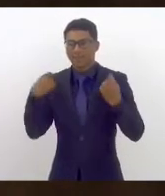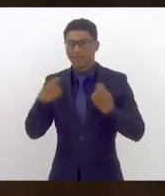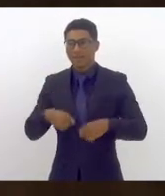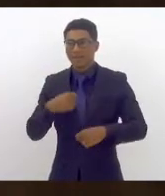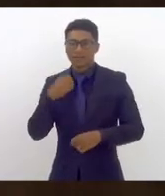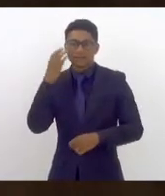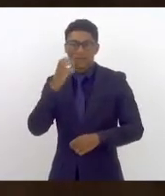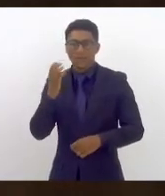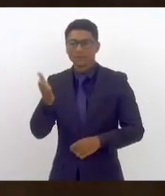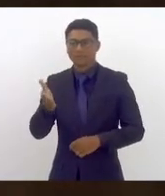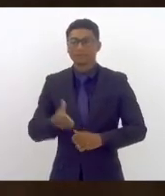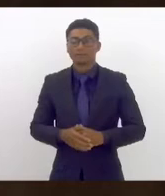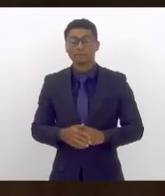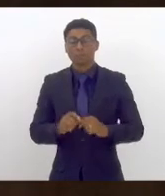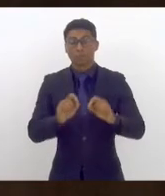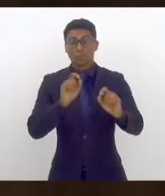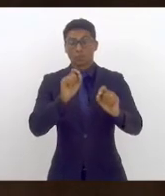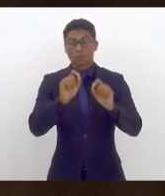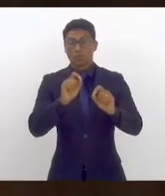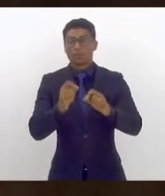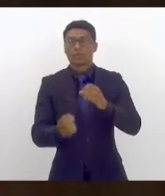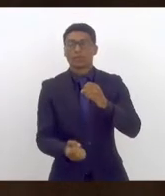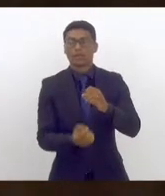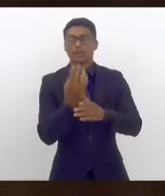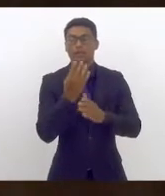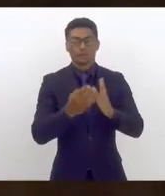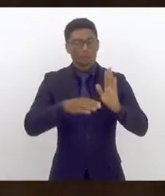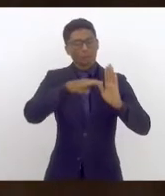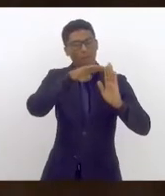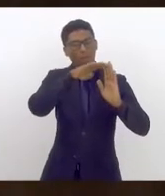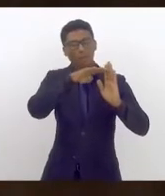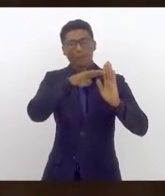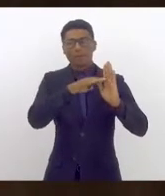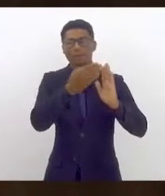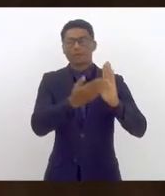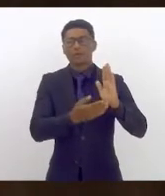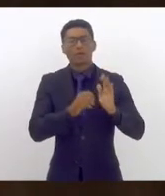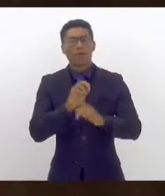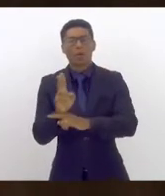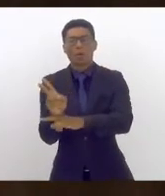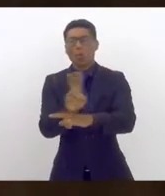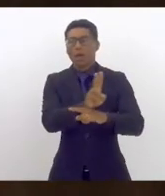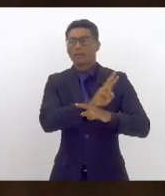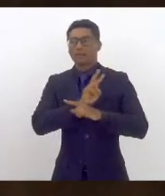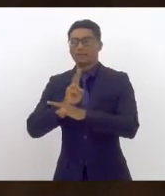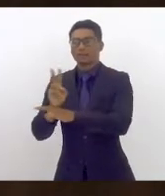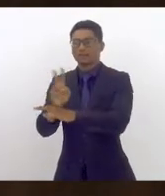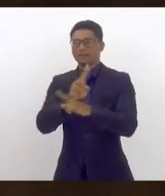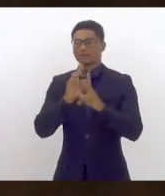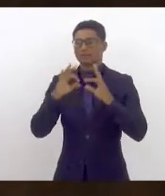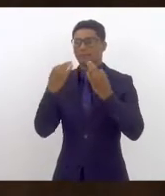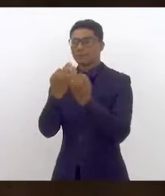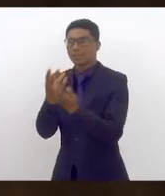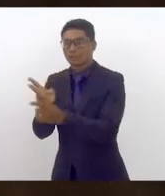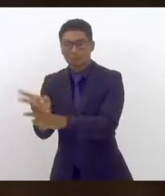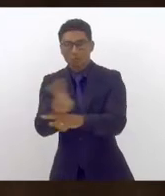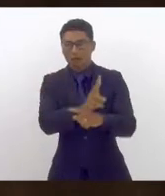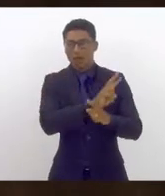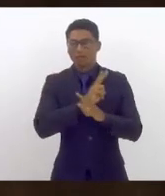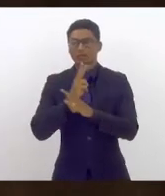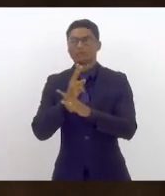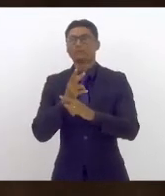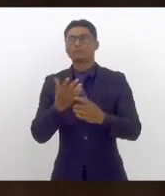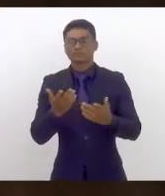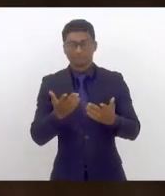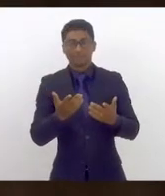que dispõe sobre a criação do programa de guarda subsidiada destinada a família